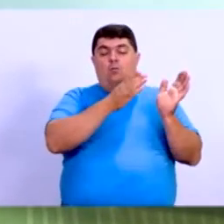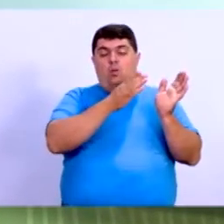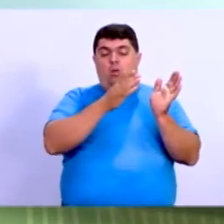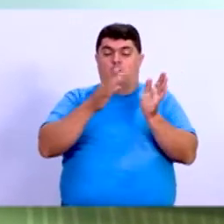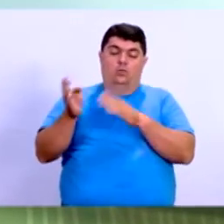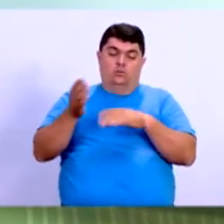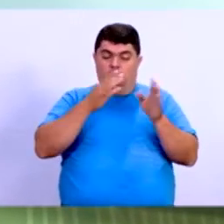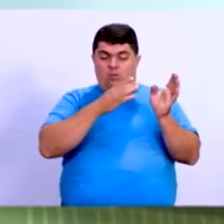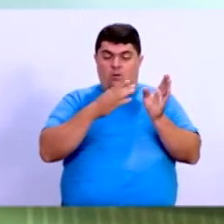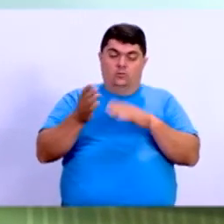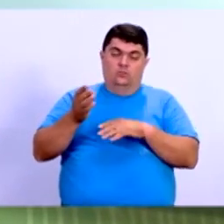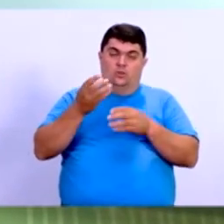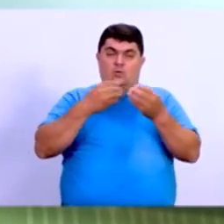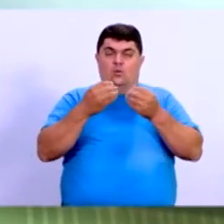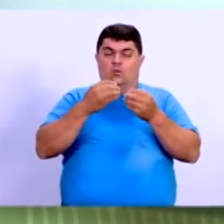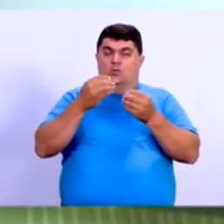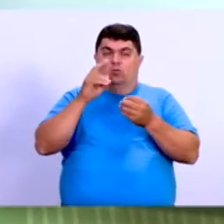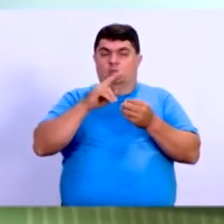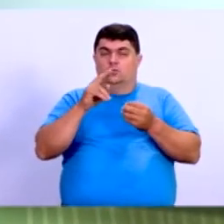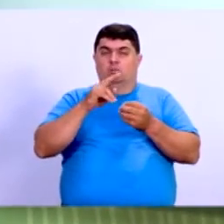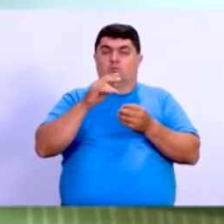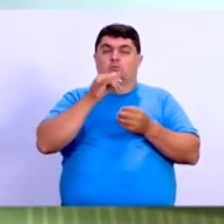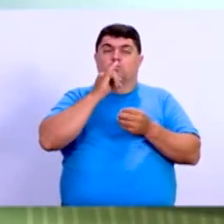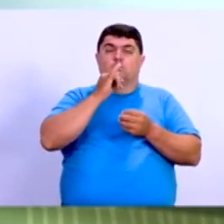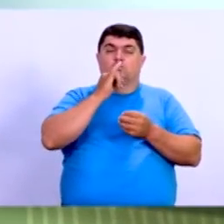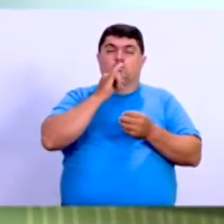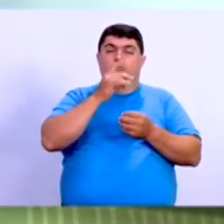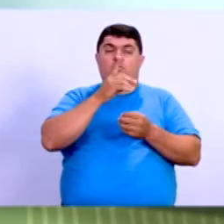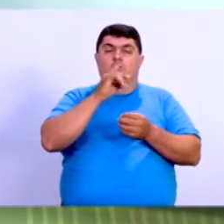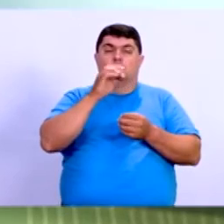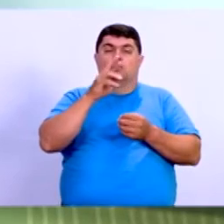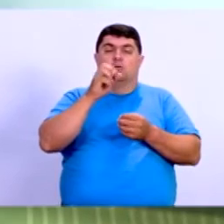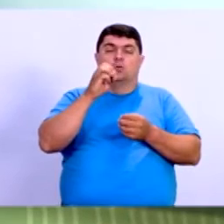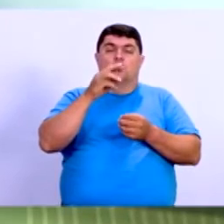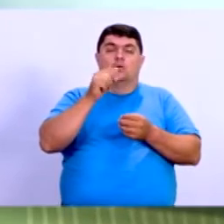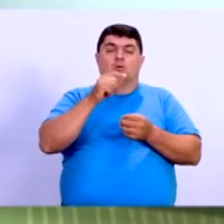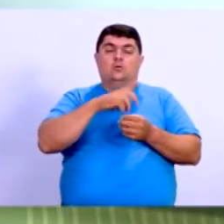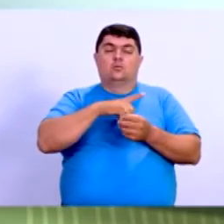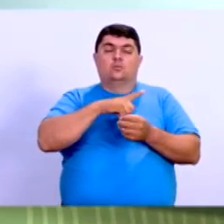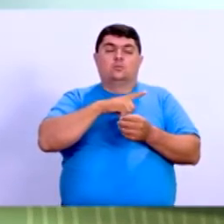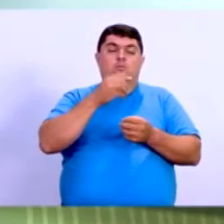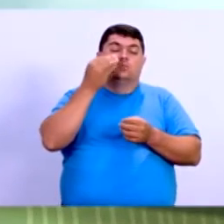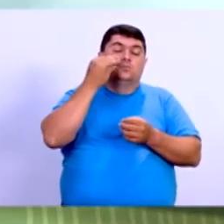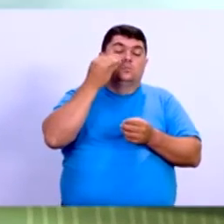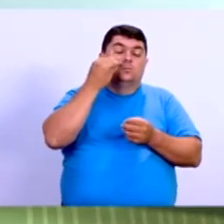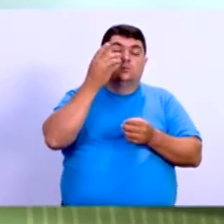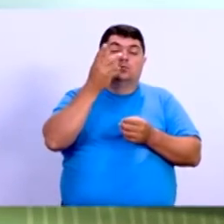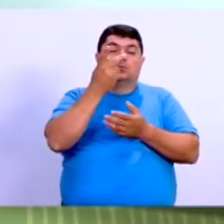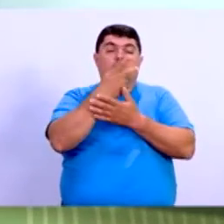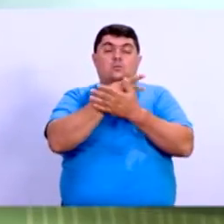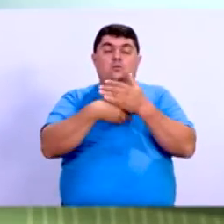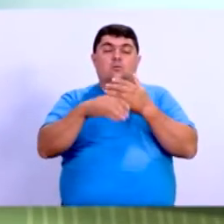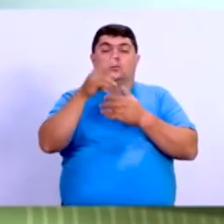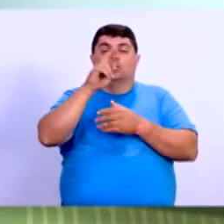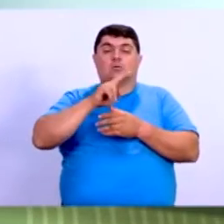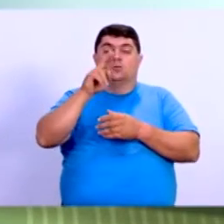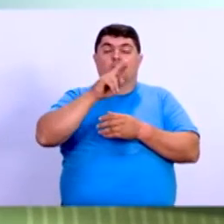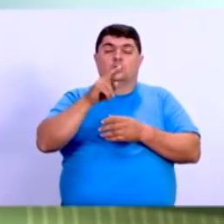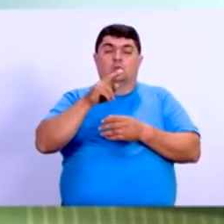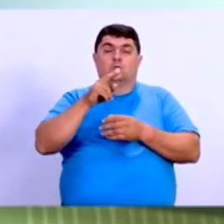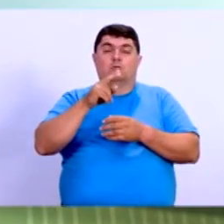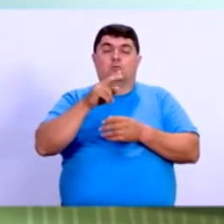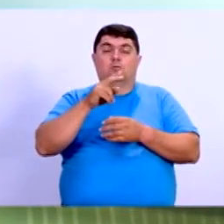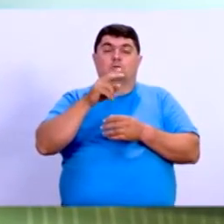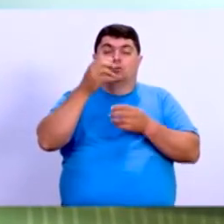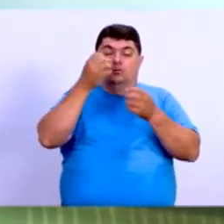sequência. Como é que funciona o meu diagrama de sequência? O diagrama de sequência eu posso fazer ele com base nos meus diagramas de caso de uso, quando eu falo